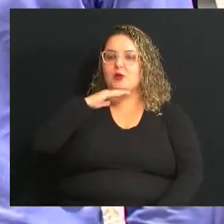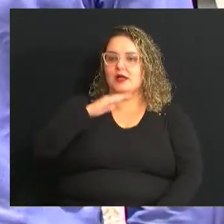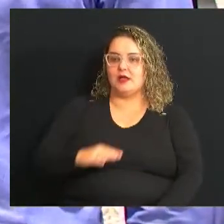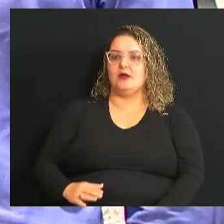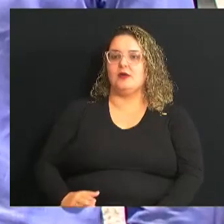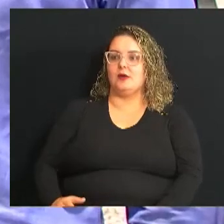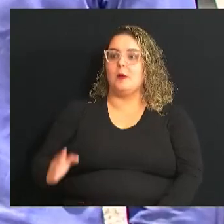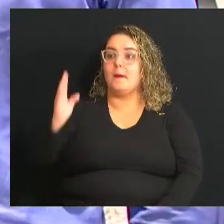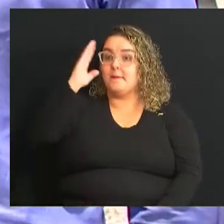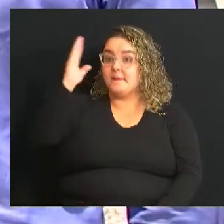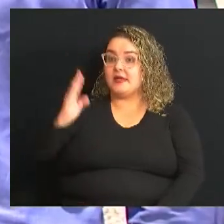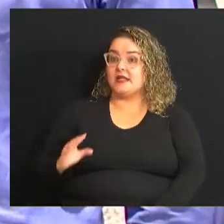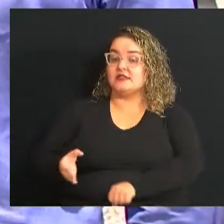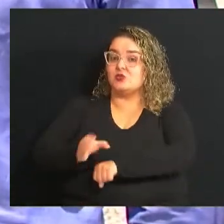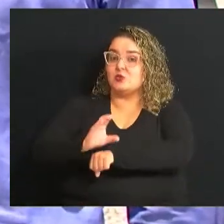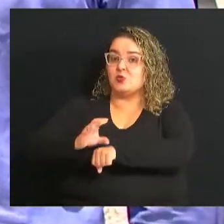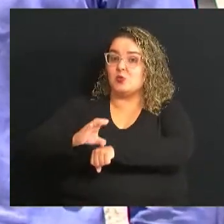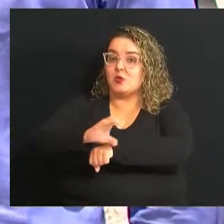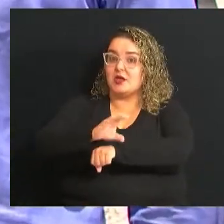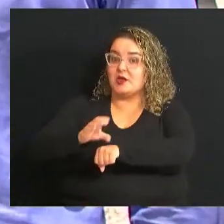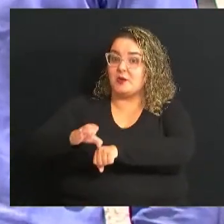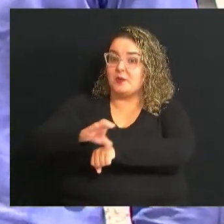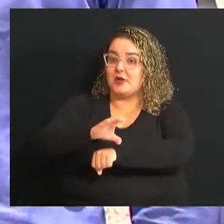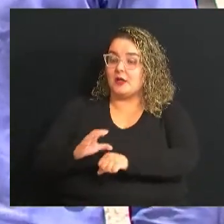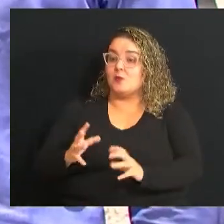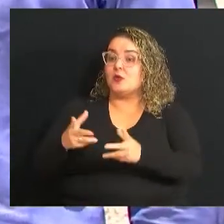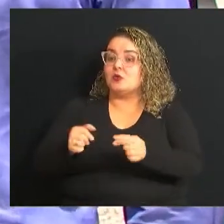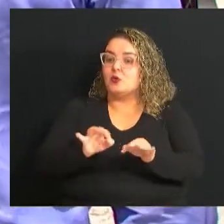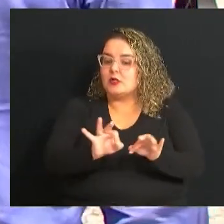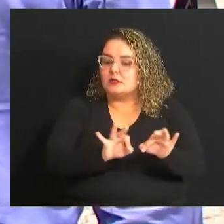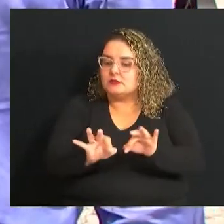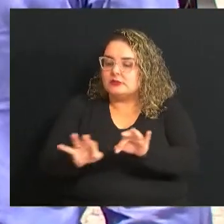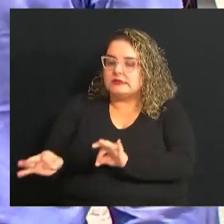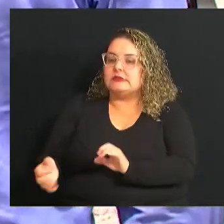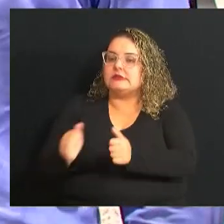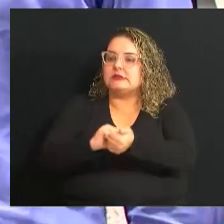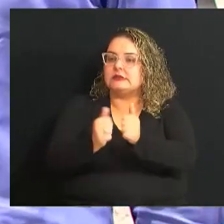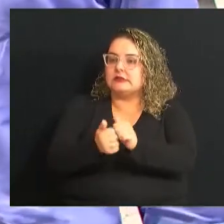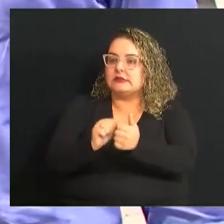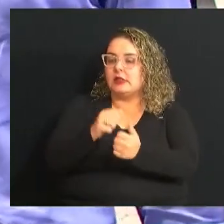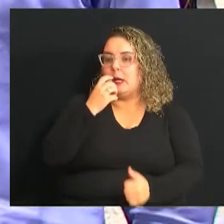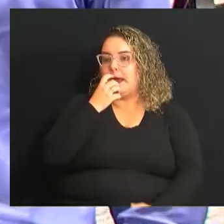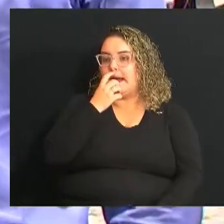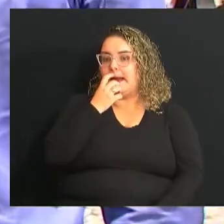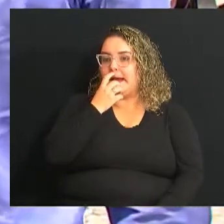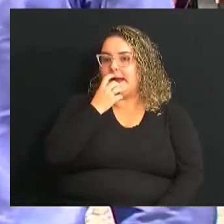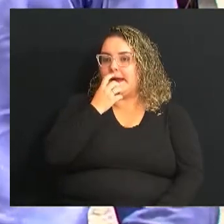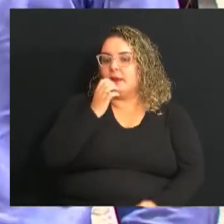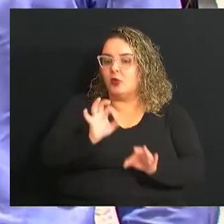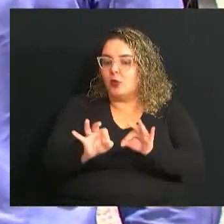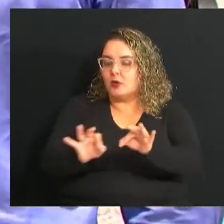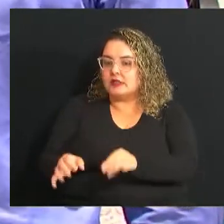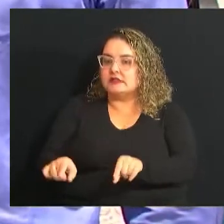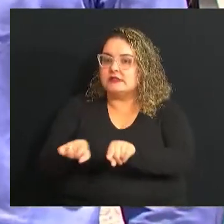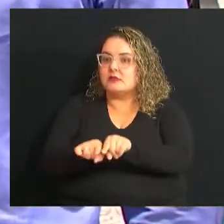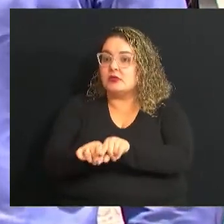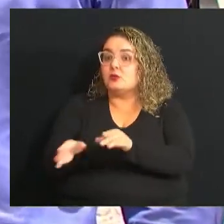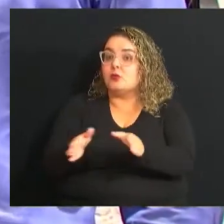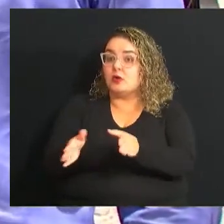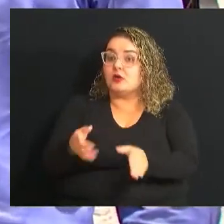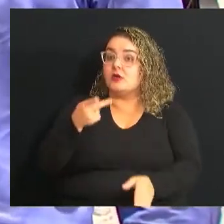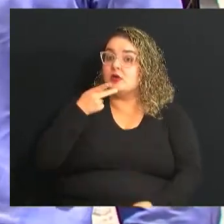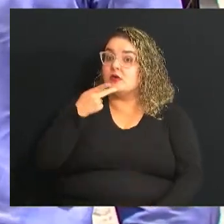do Brasil ou para todos os jogos? É apenas para os Jogos do Brasil. É intercalado aos